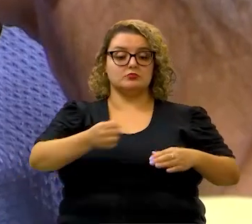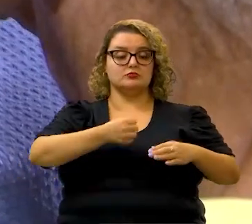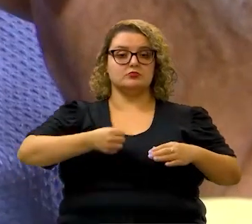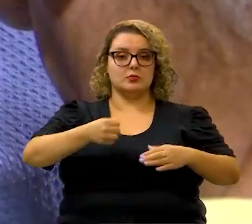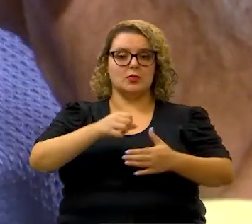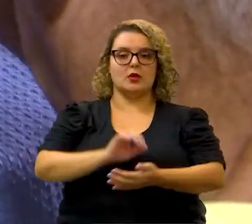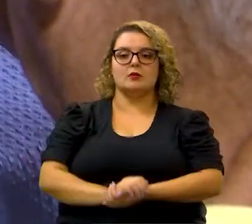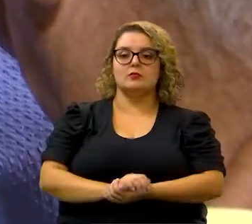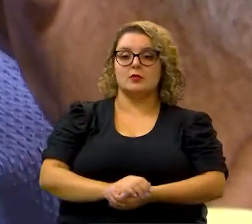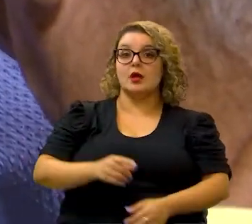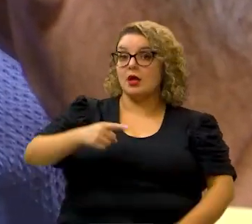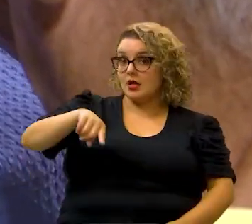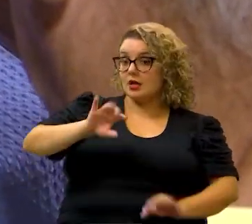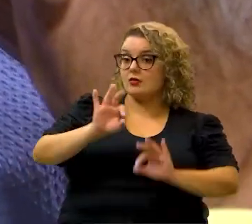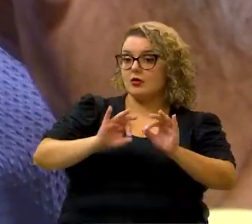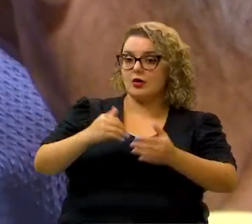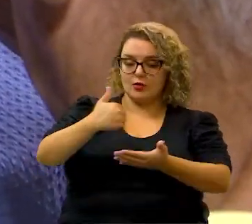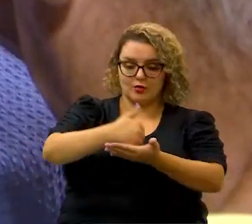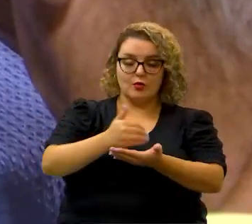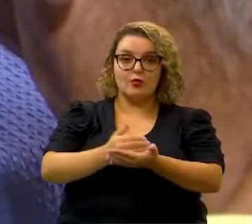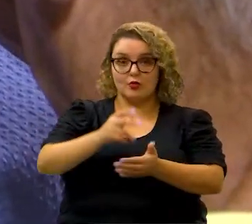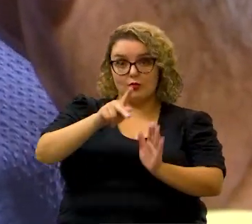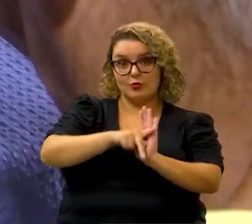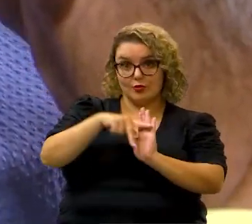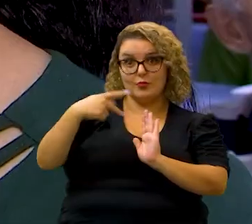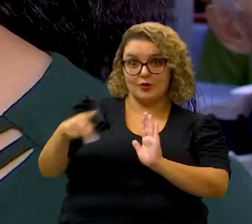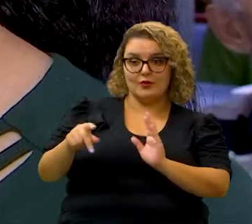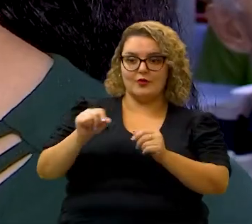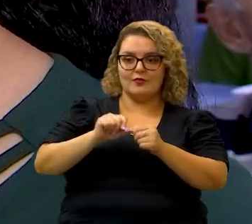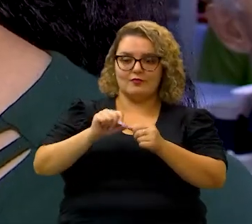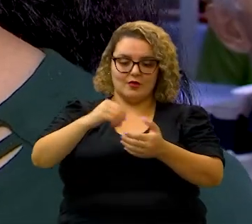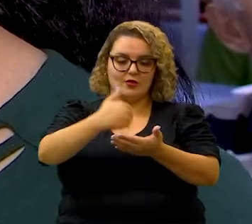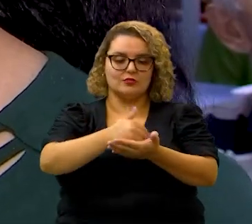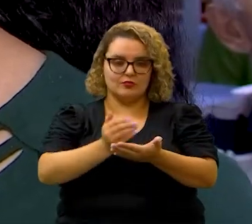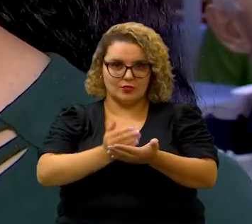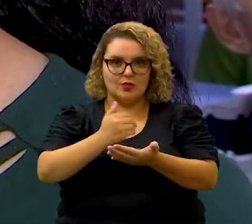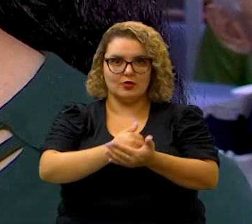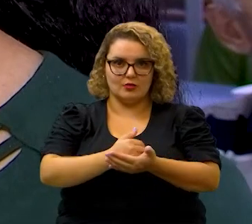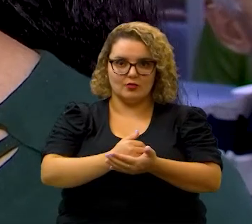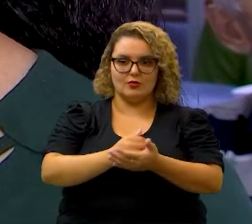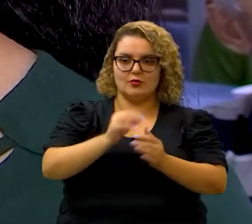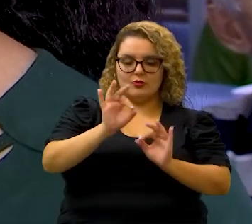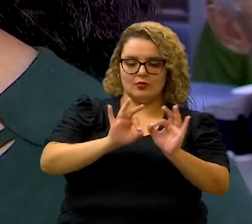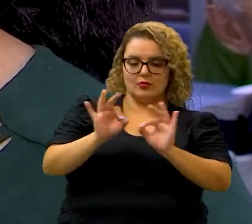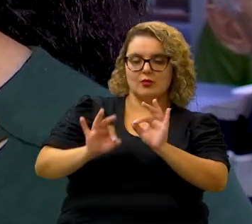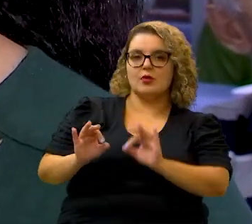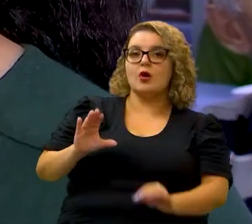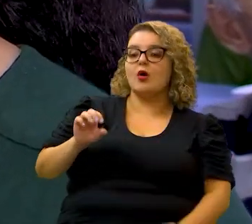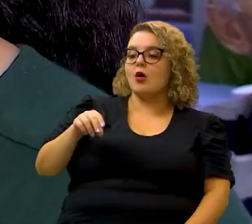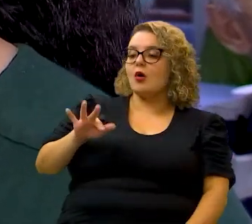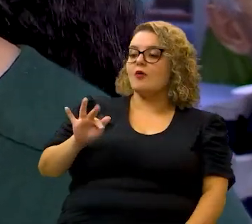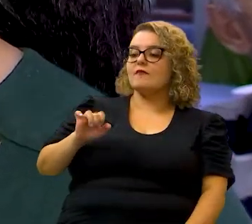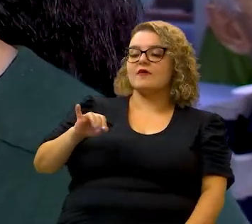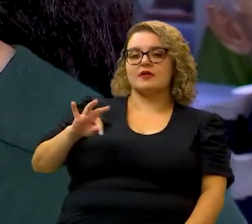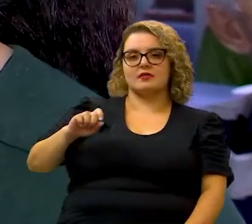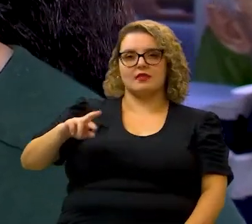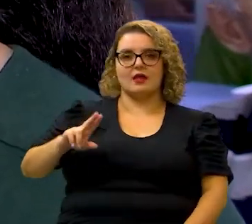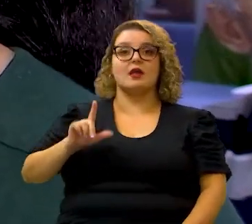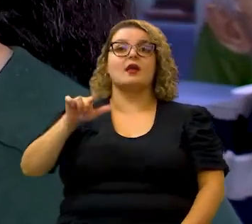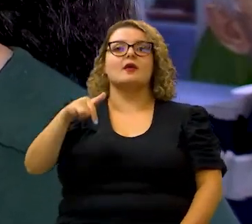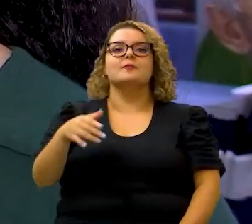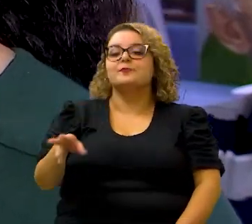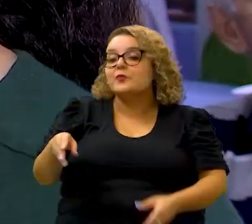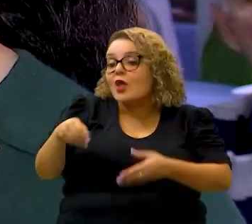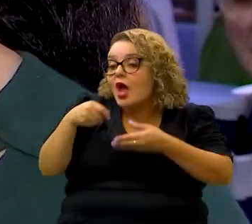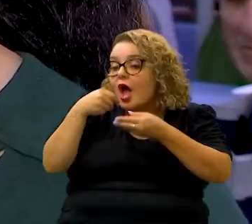oficina de culinária. E eles vão confeccionar o próprio bolo deles, aí eles vão fazer o bolinho deles, vão confeitar